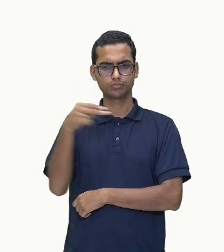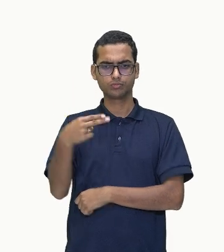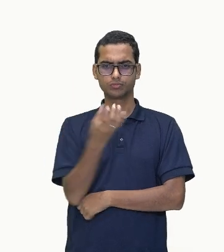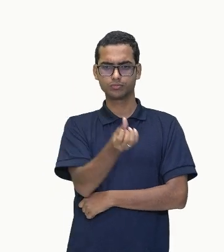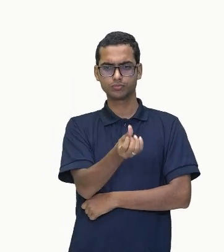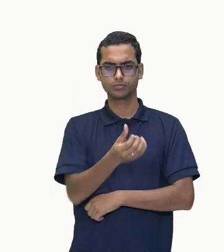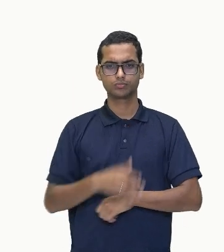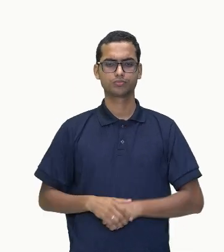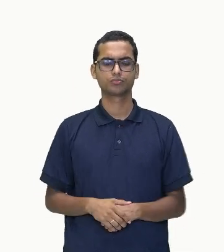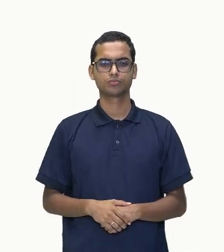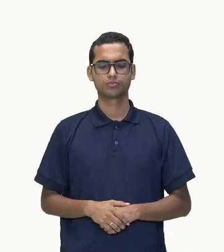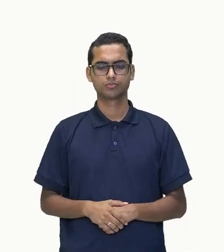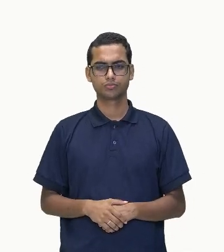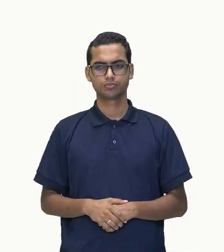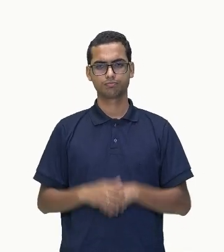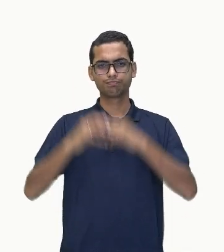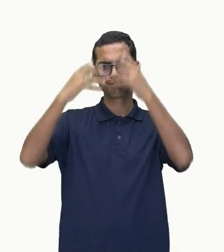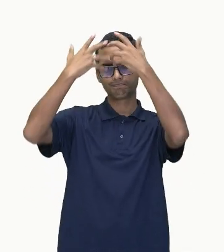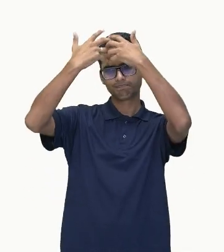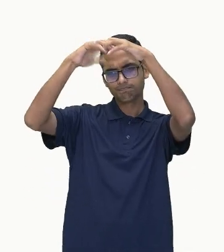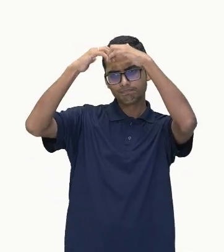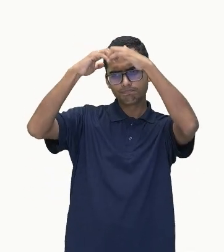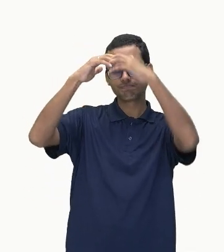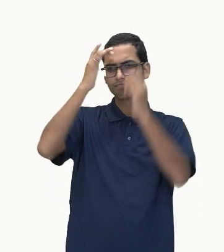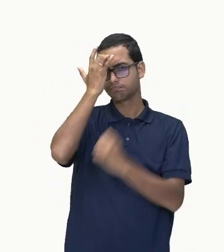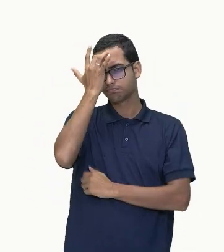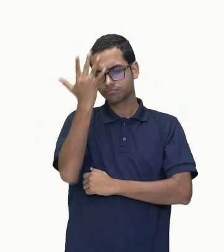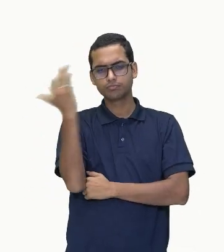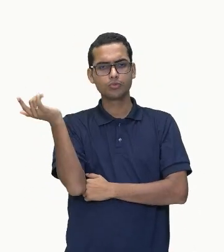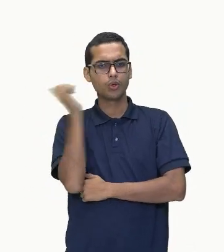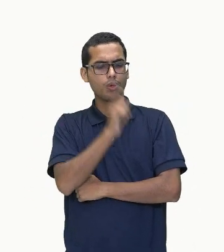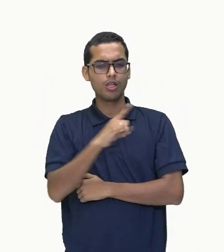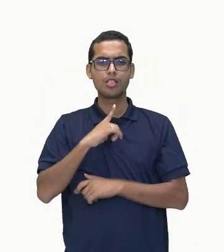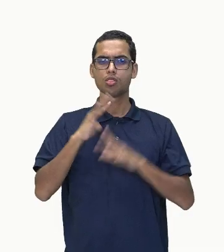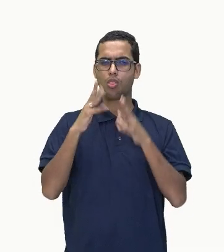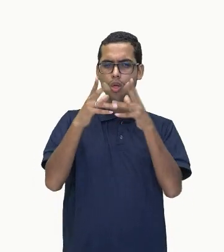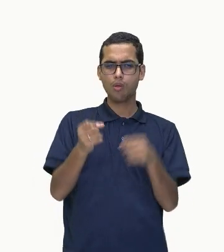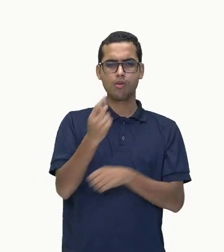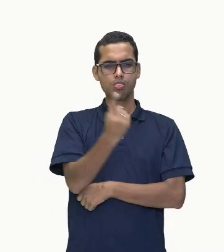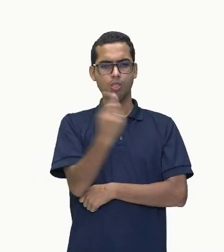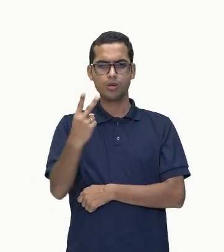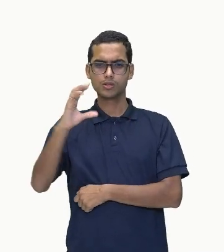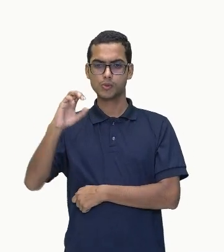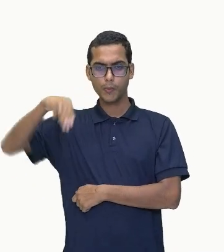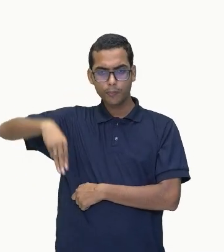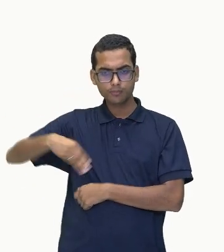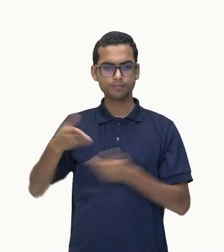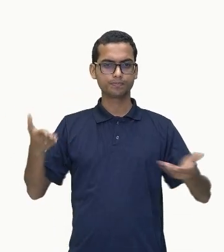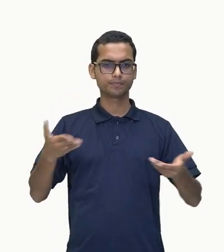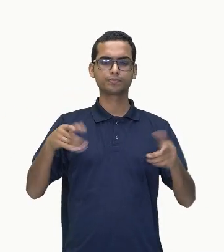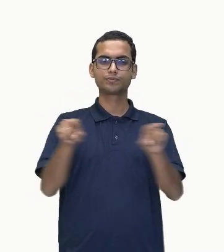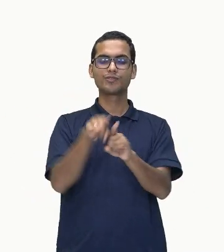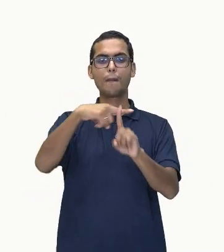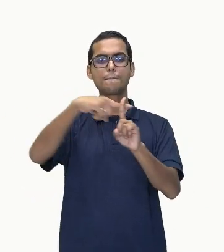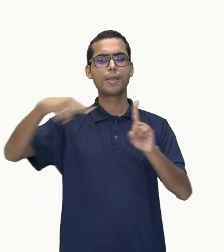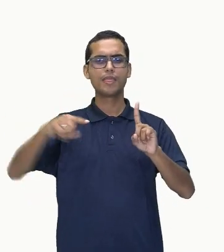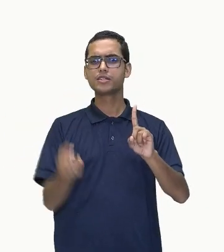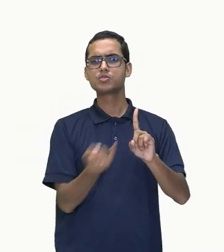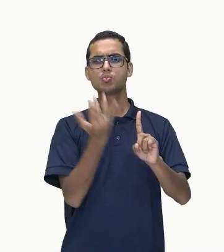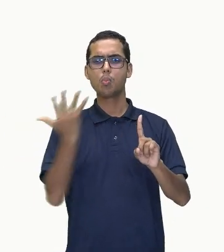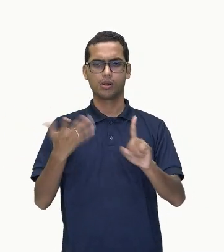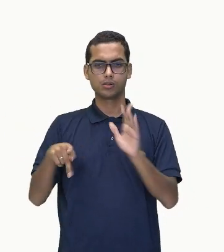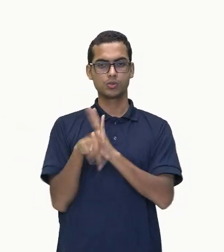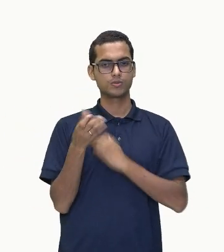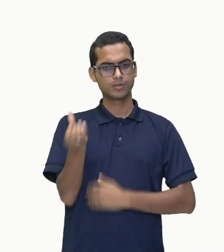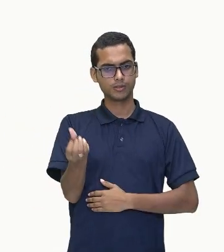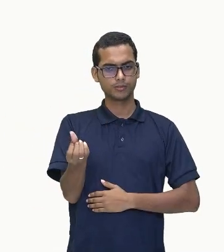Bastante lógico. Se tudo aqui dá 12 centímetros, a metade de 12 só pode ser 6, né?